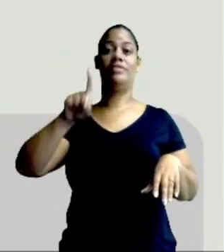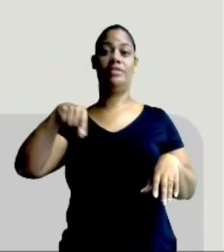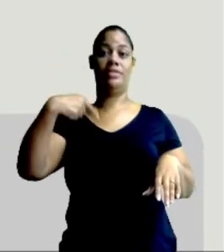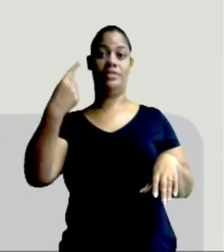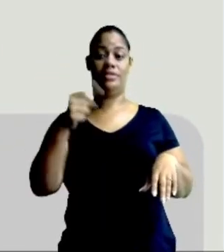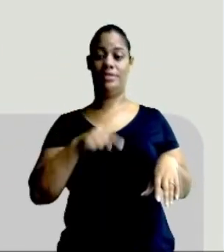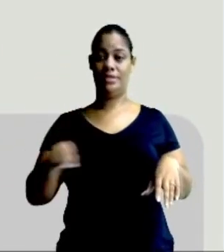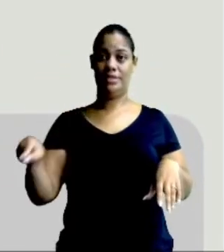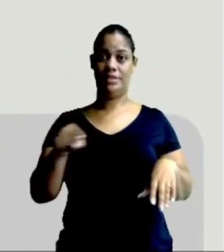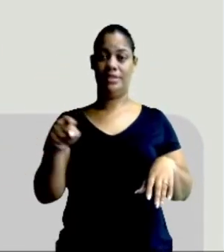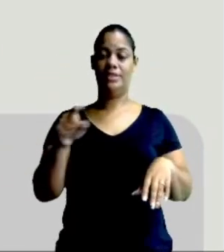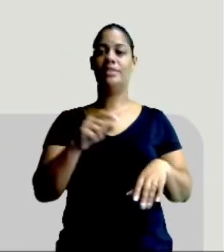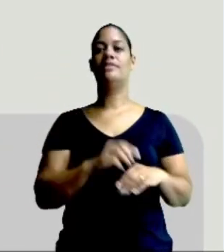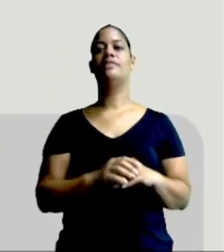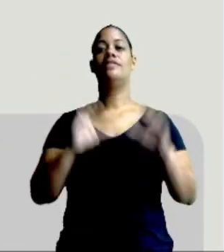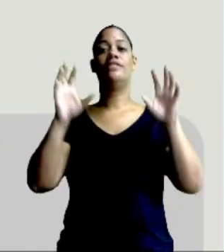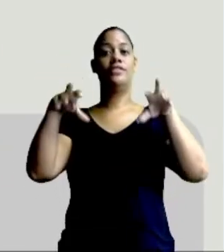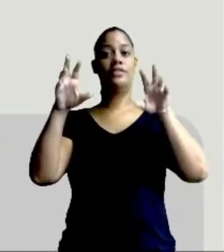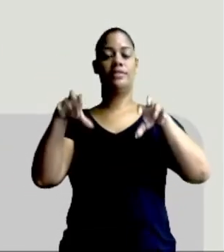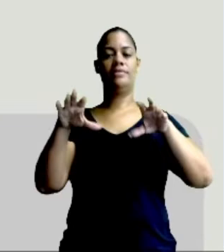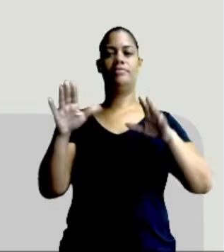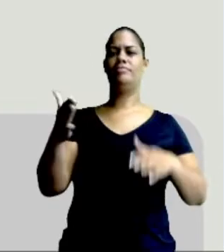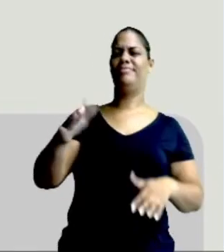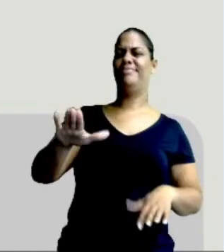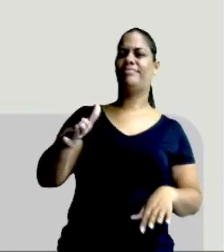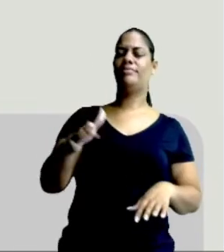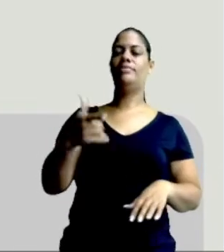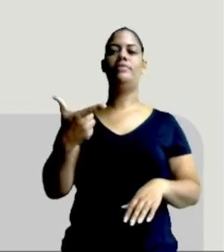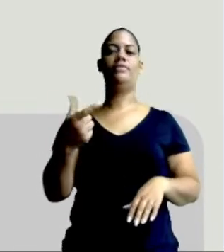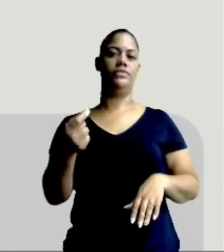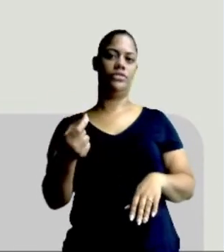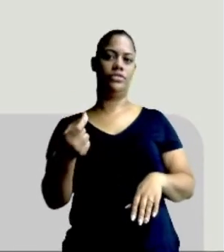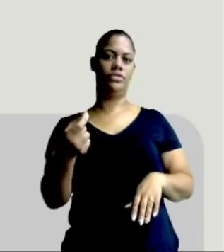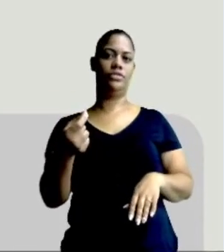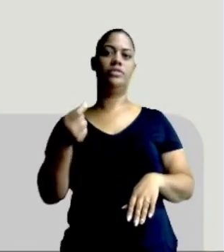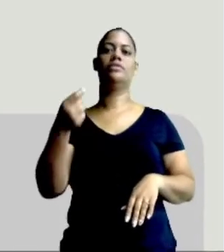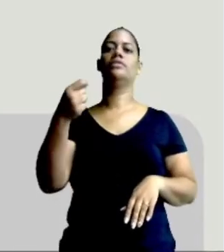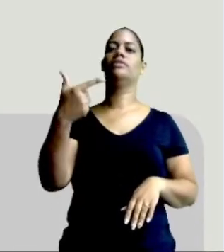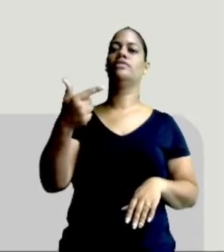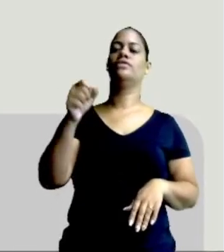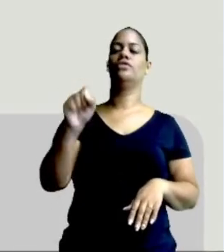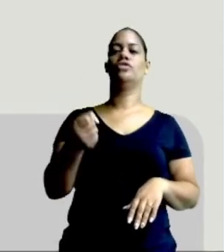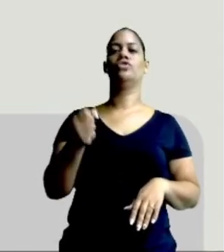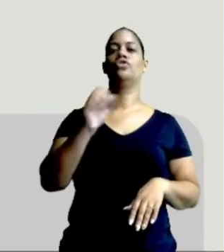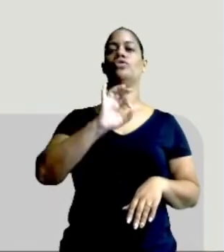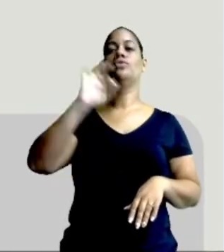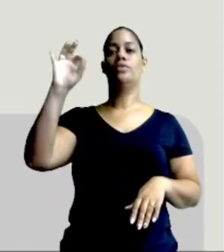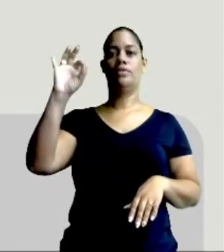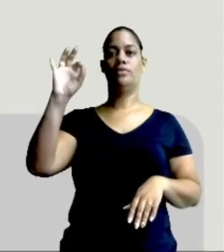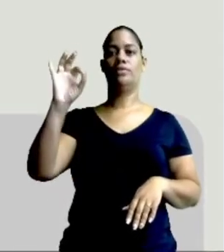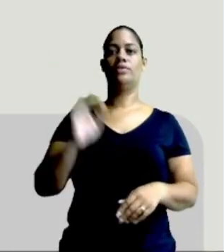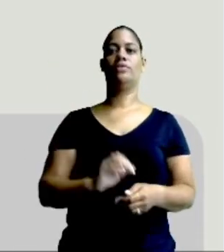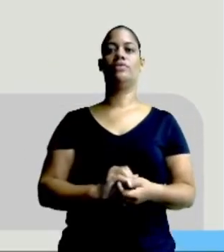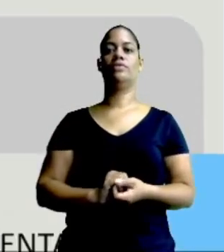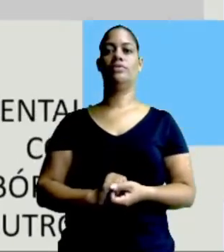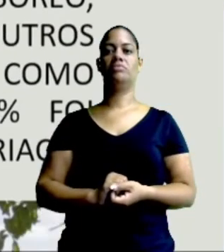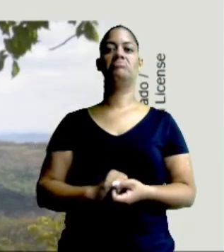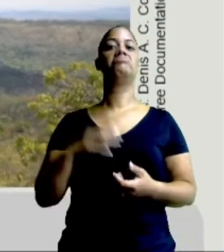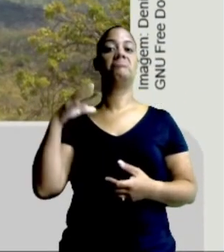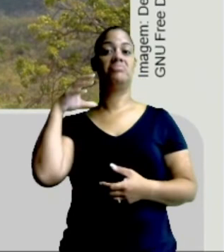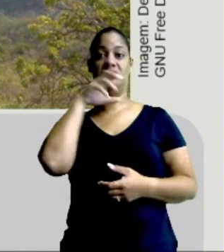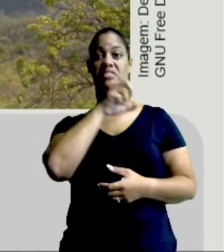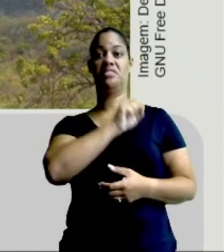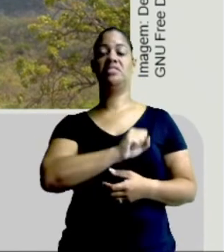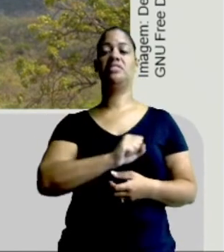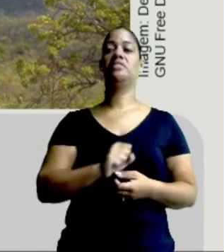no inverno. E as médias térmicas se situam entre 20 e 28 graus Celsius. O clima quente,